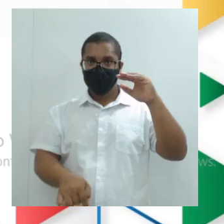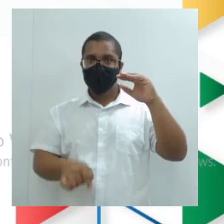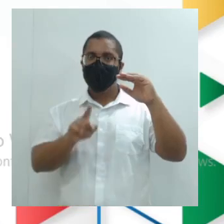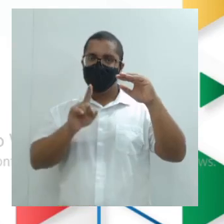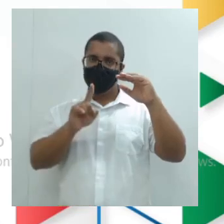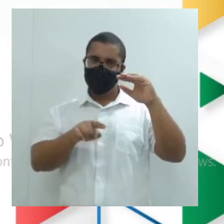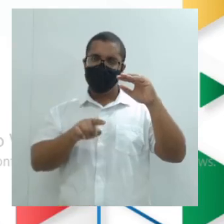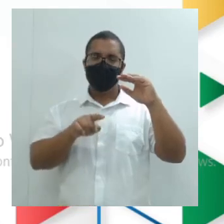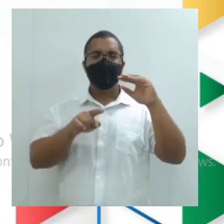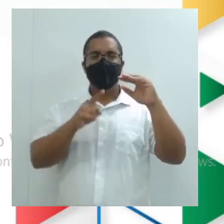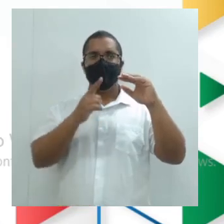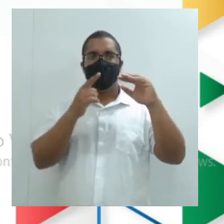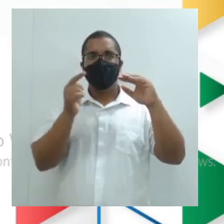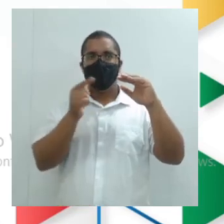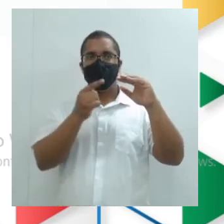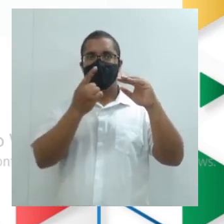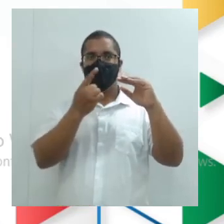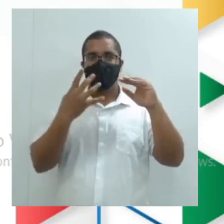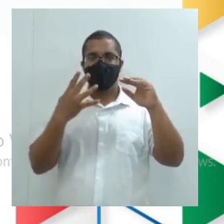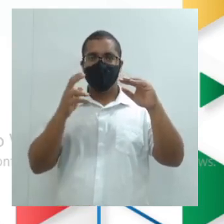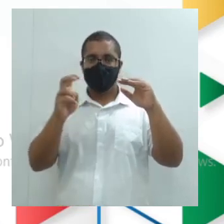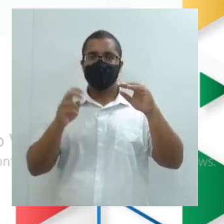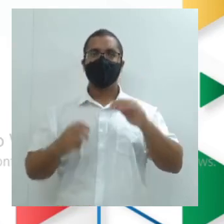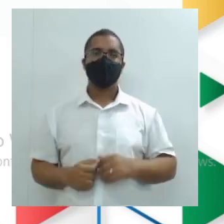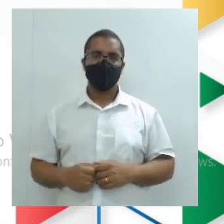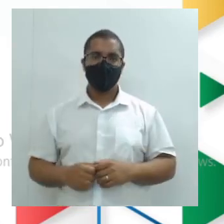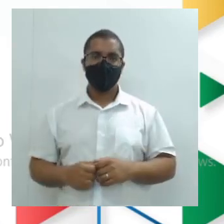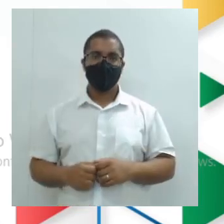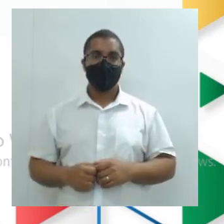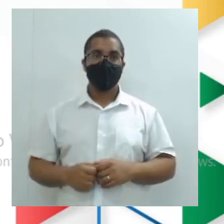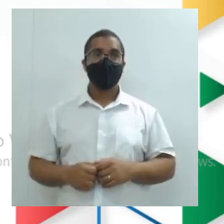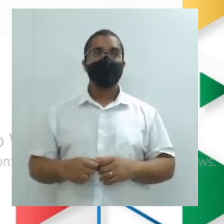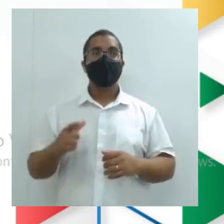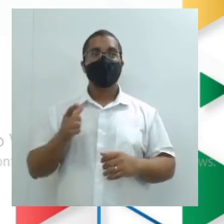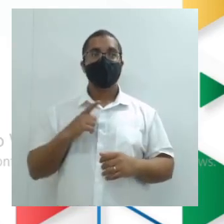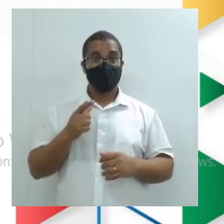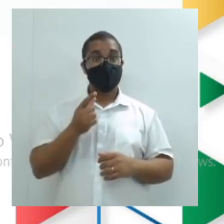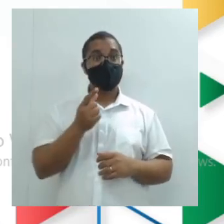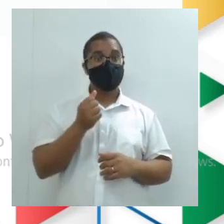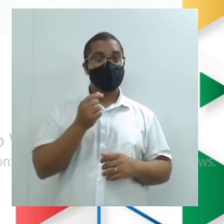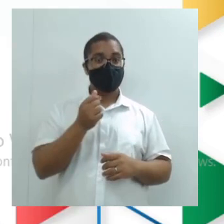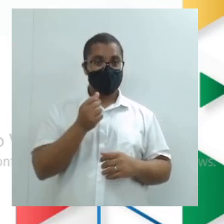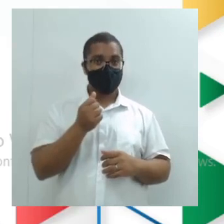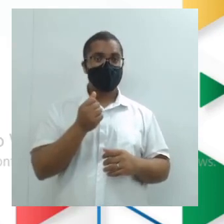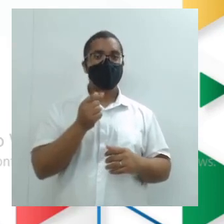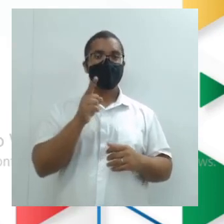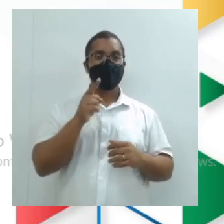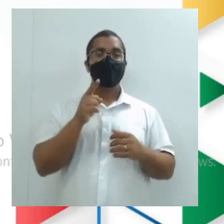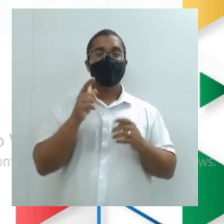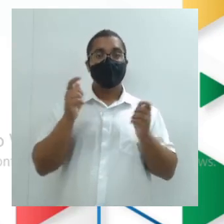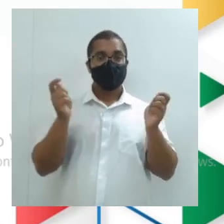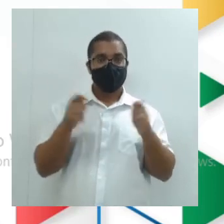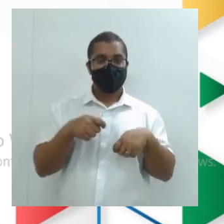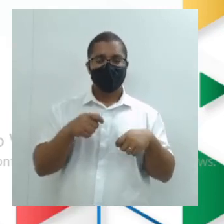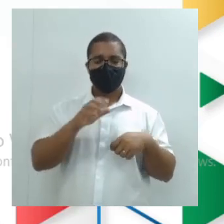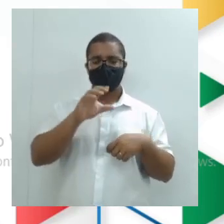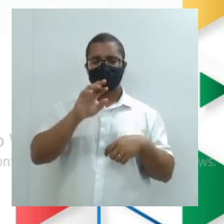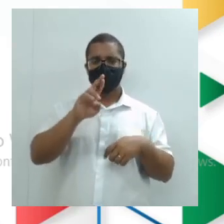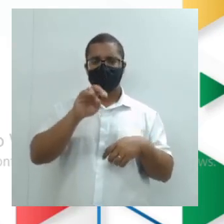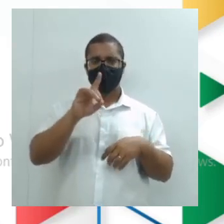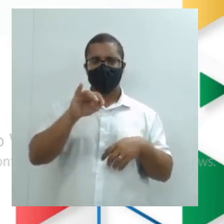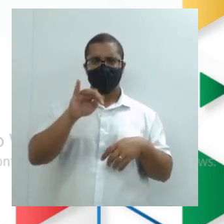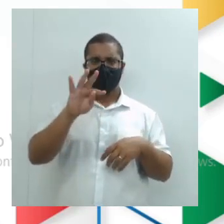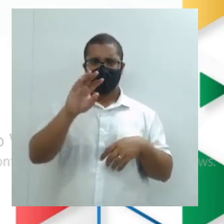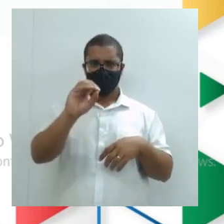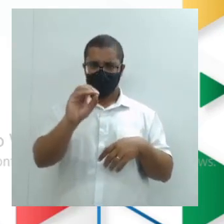menos 145. Ok? Um crédito de R$ 1.200. Crédito. Se